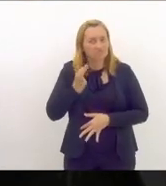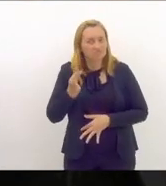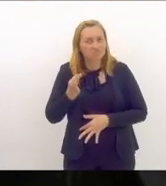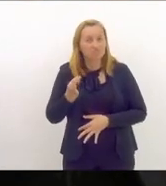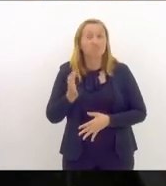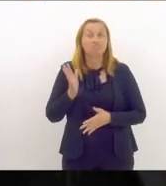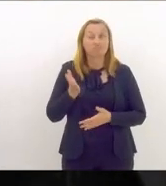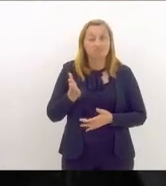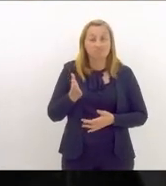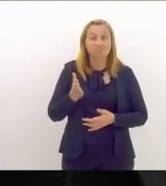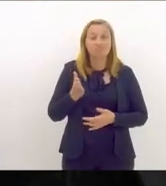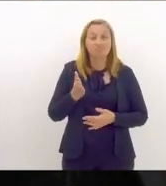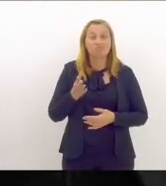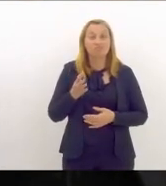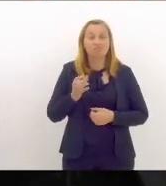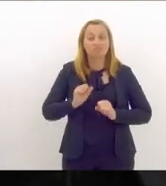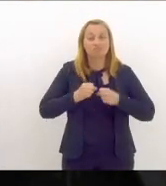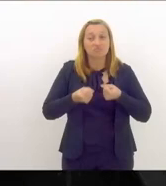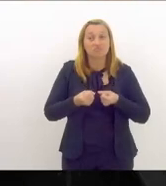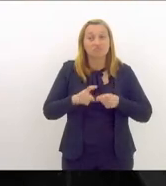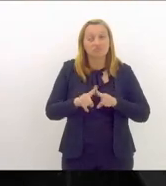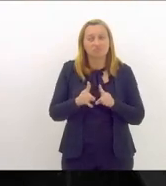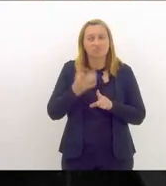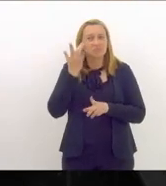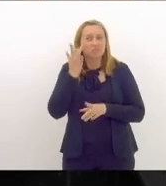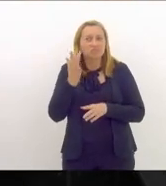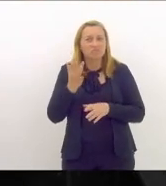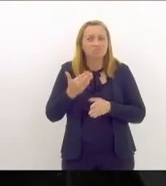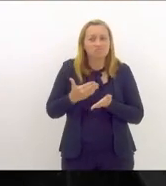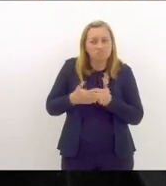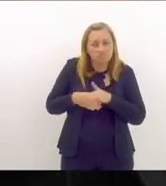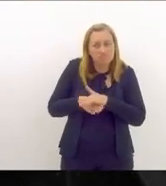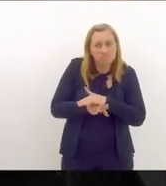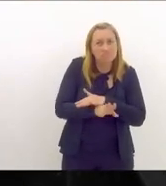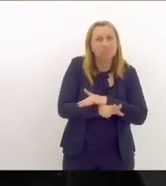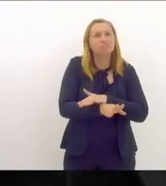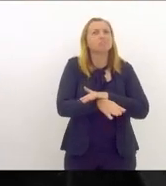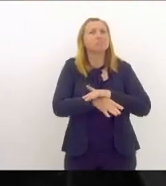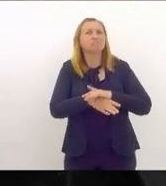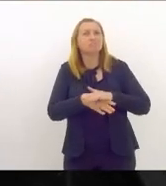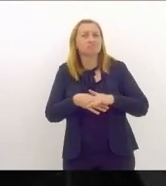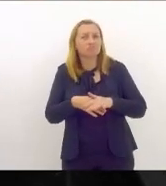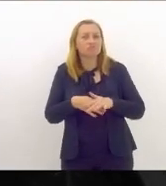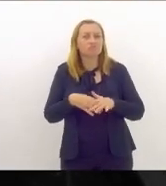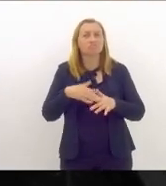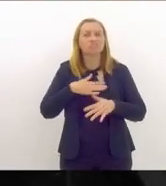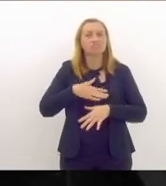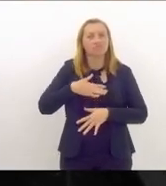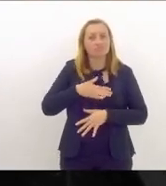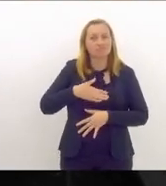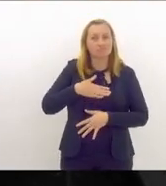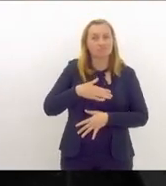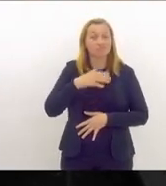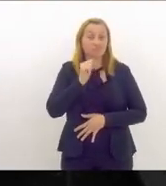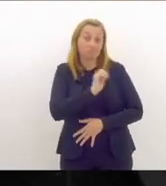tentei discursar, saiu meio assim, mas agora eu acho que eu estou começando a me acostumar. Estou começando a tomar gosto por isso,